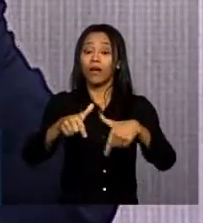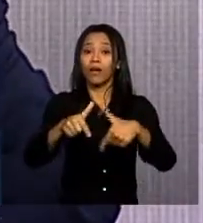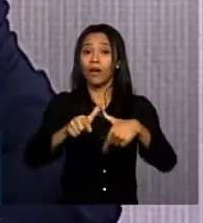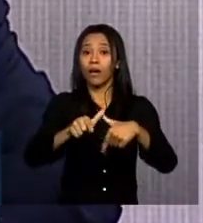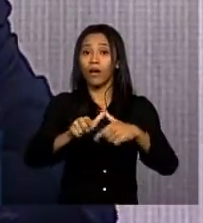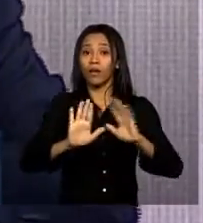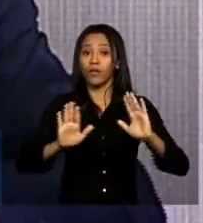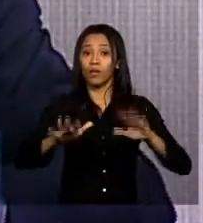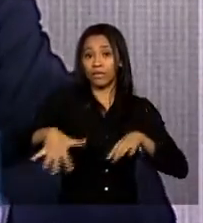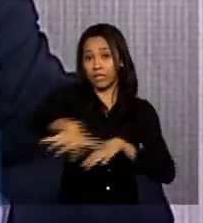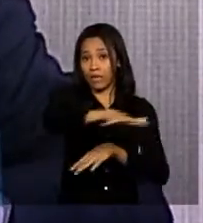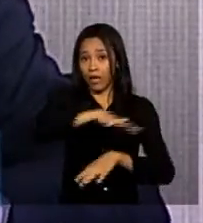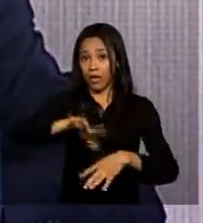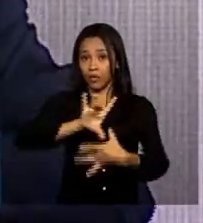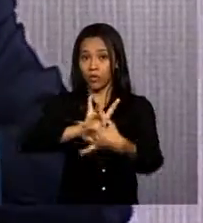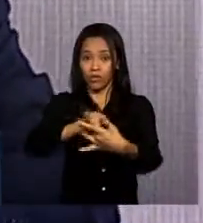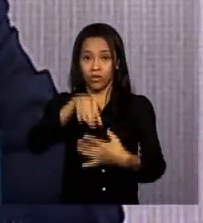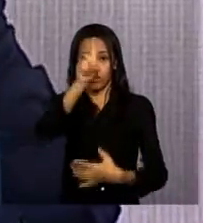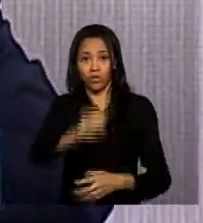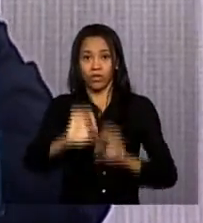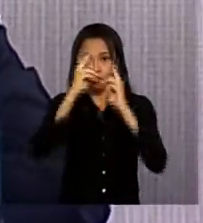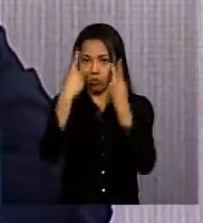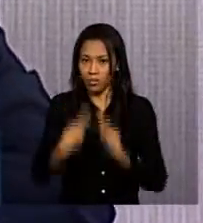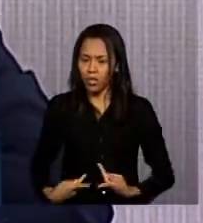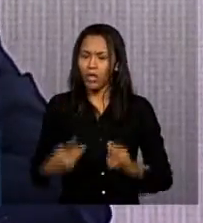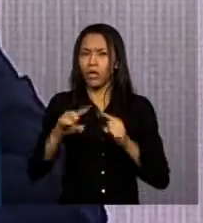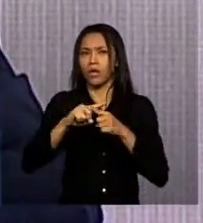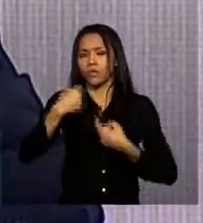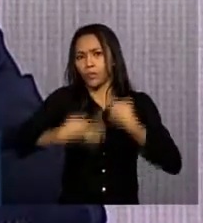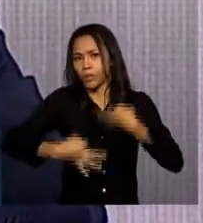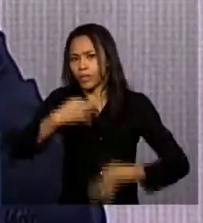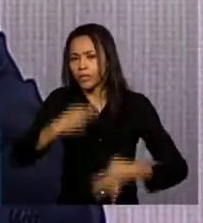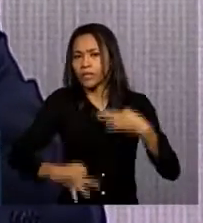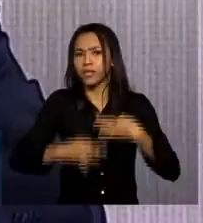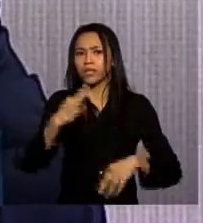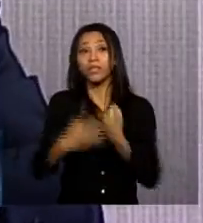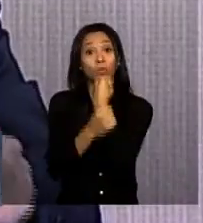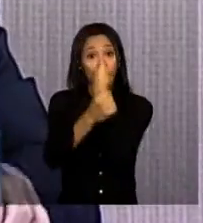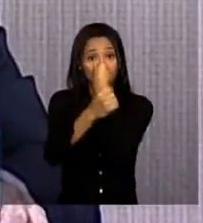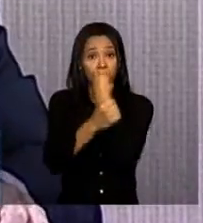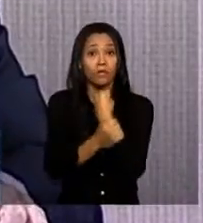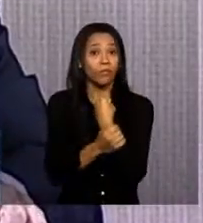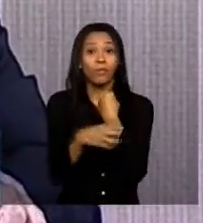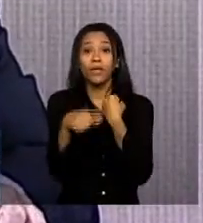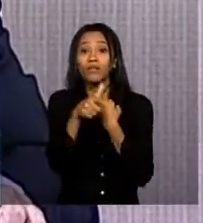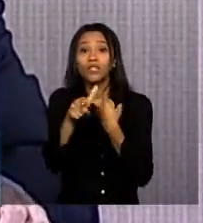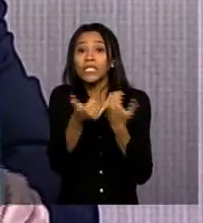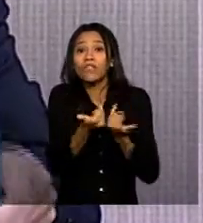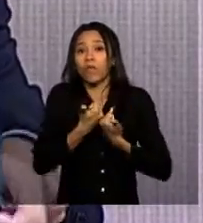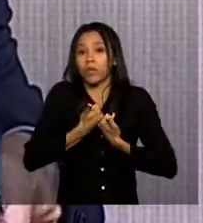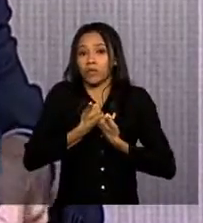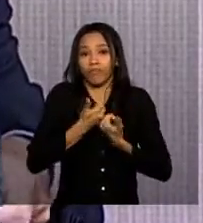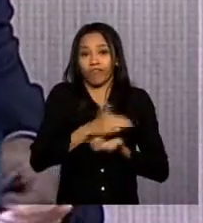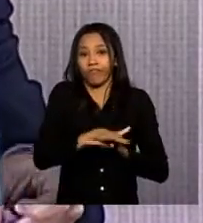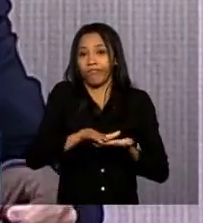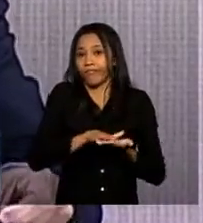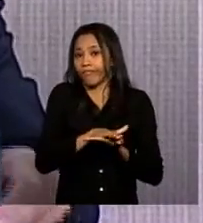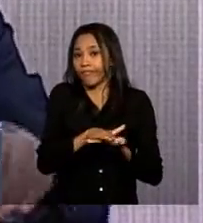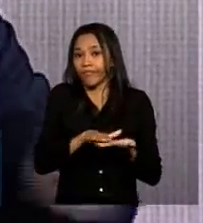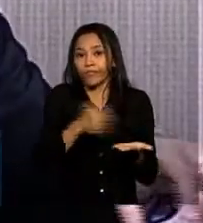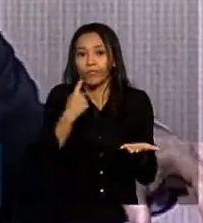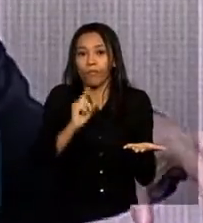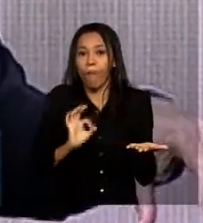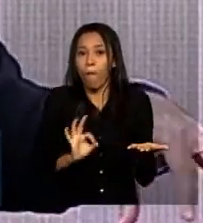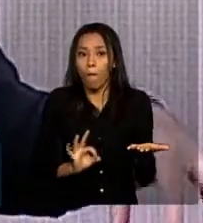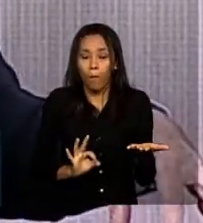lidam com todas as áreas, justiça, segurança pública, porque era uma informação não disponível. Então, assim, eu acho que eu quero destacar